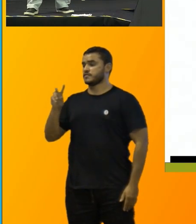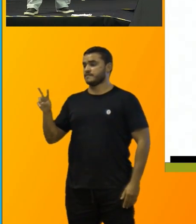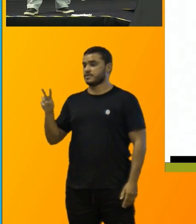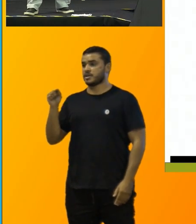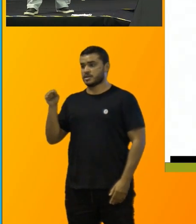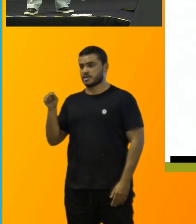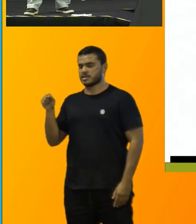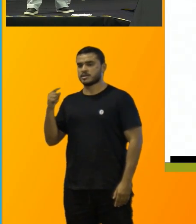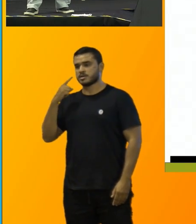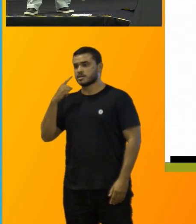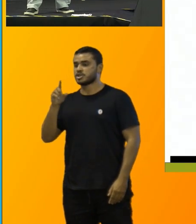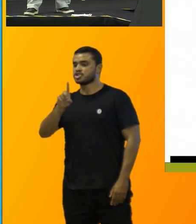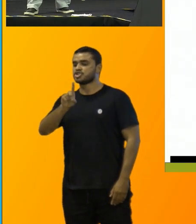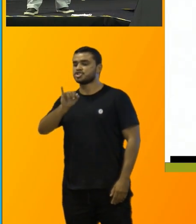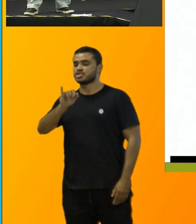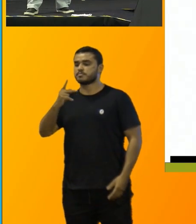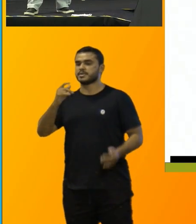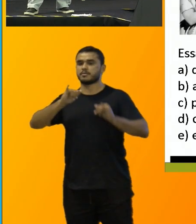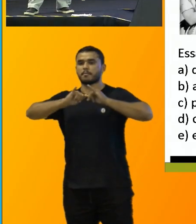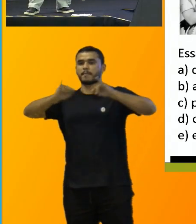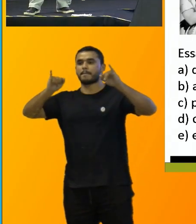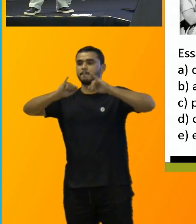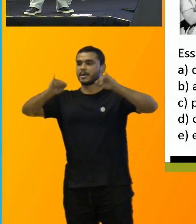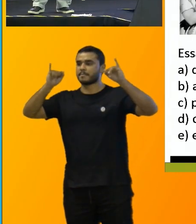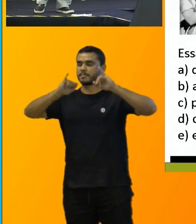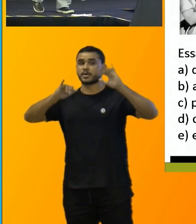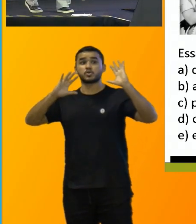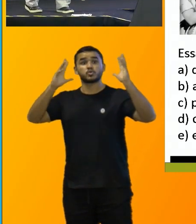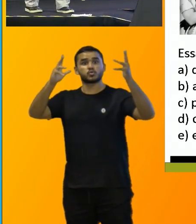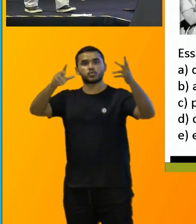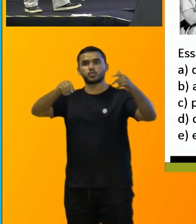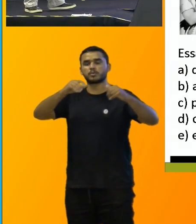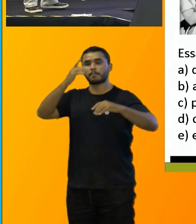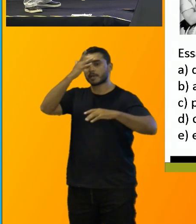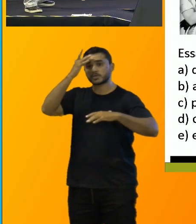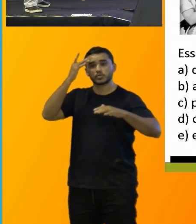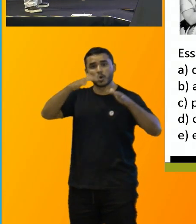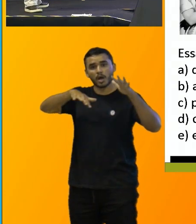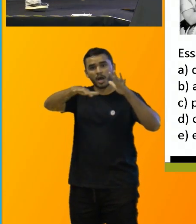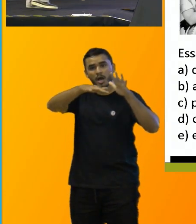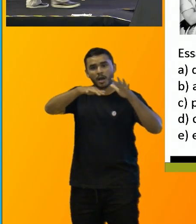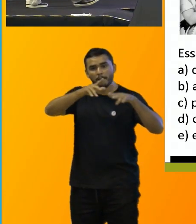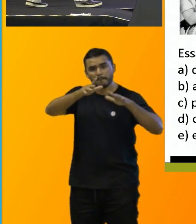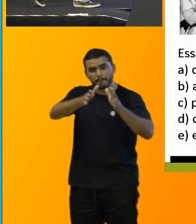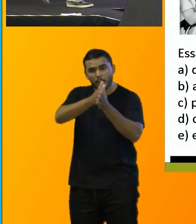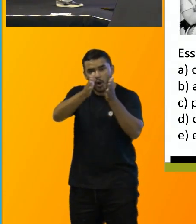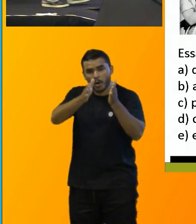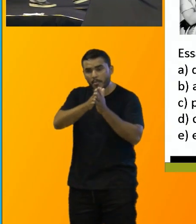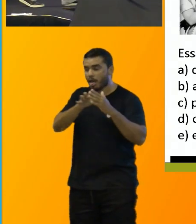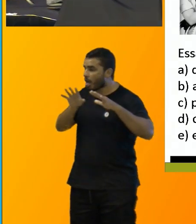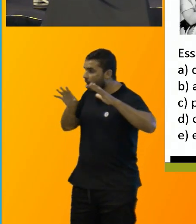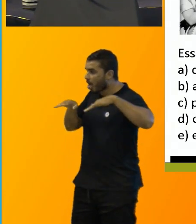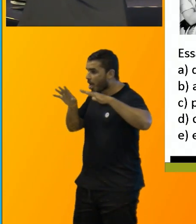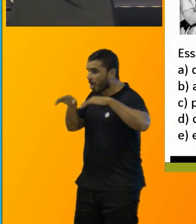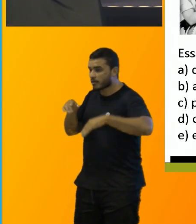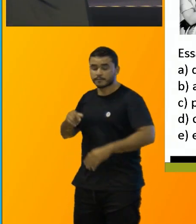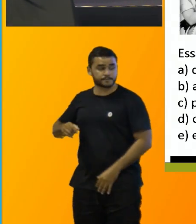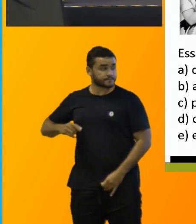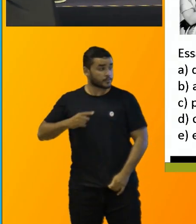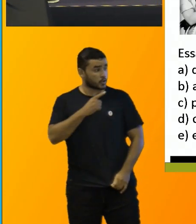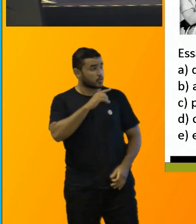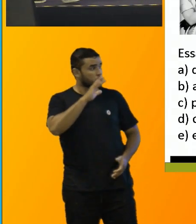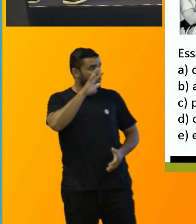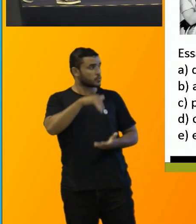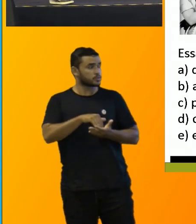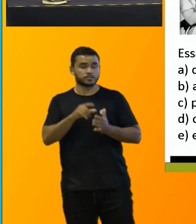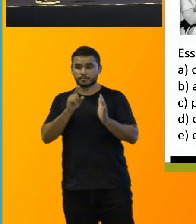pobres? O DIP, Departamento de Imprensa e Propaganda. E olha o que foi que o Enem cobrou, provavelmente a nossa última questão de hoje, enquanto